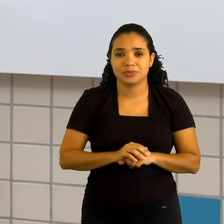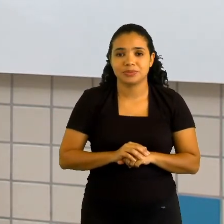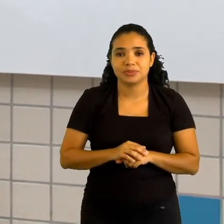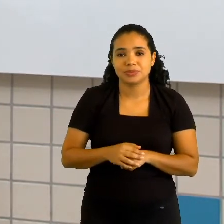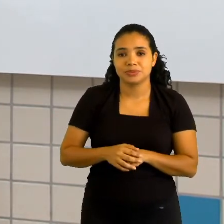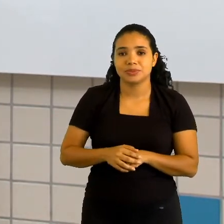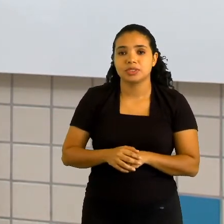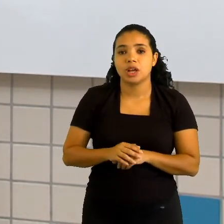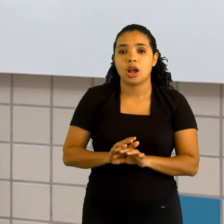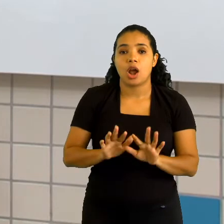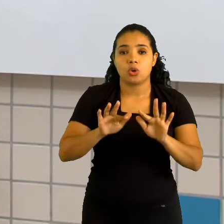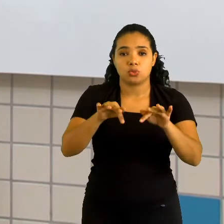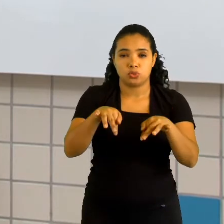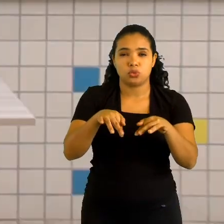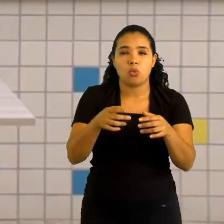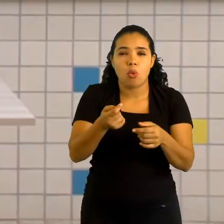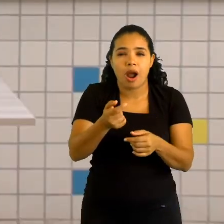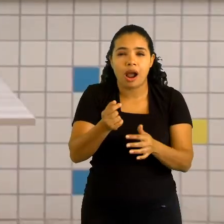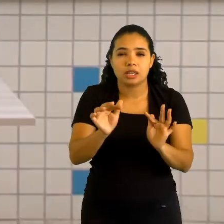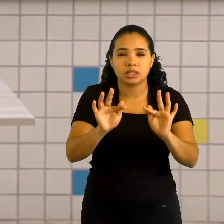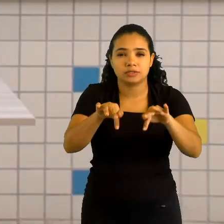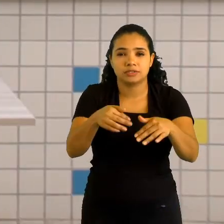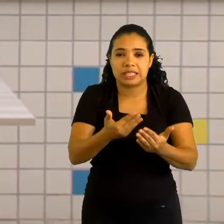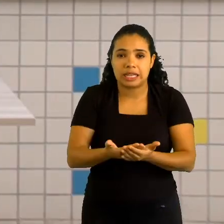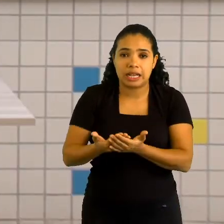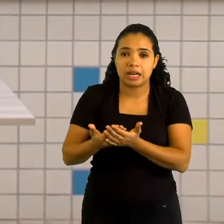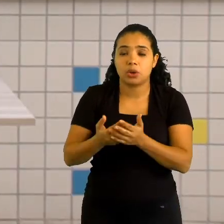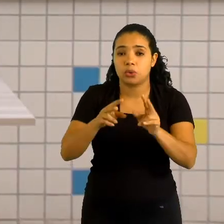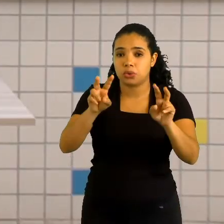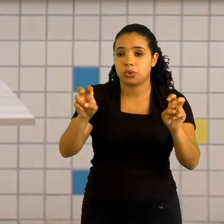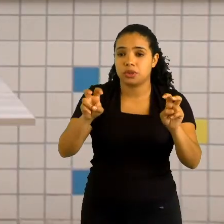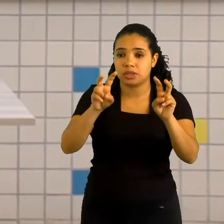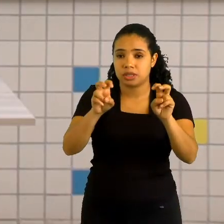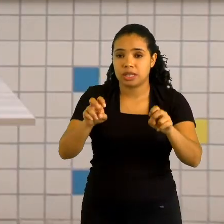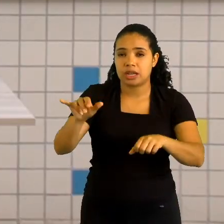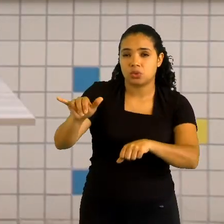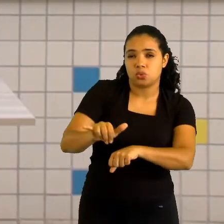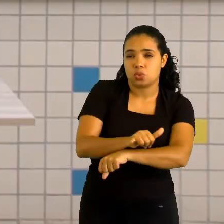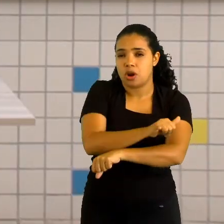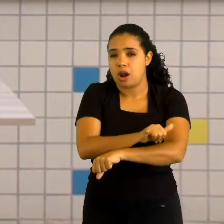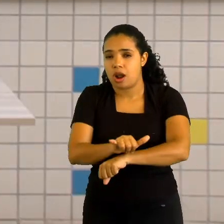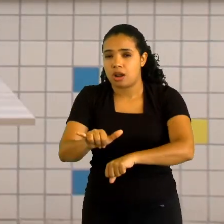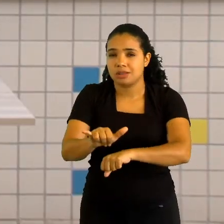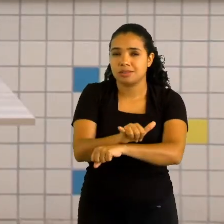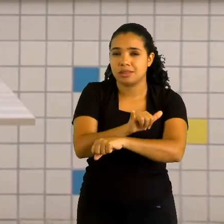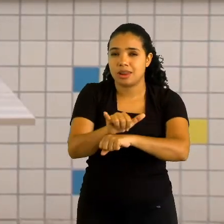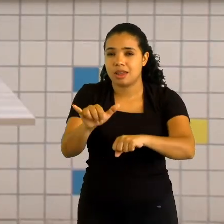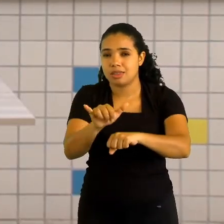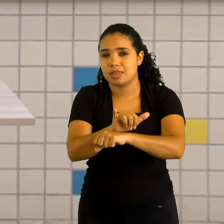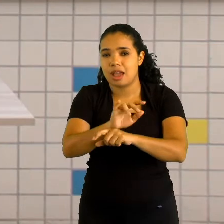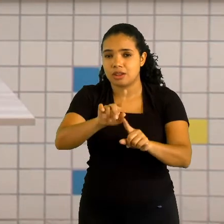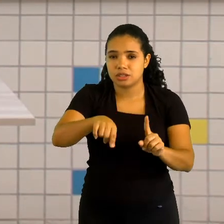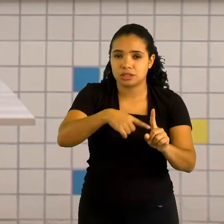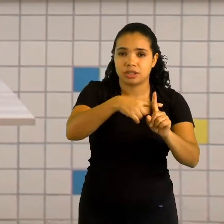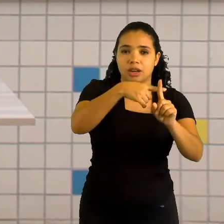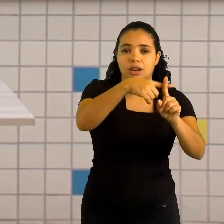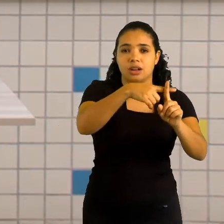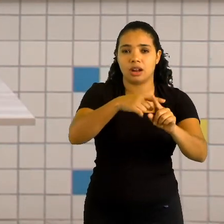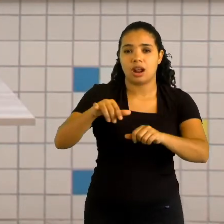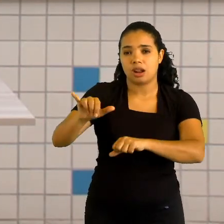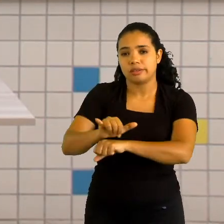a última parte da nossa aula. Quero falar para vocês sobre uma estratégia de adição, uma estratégia